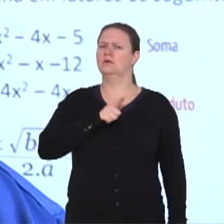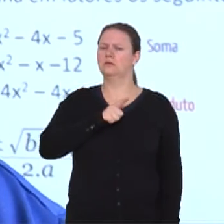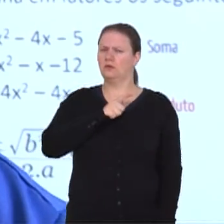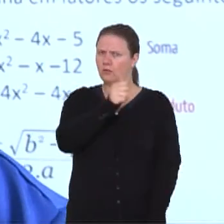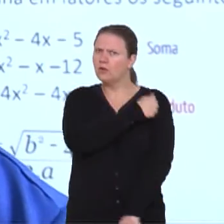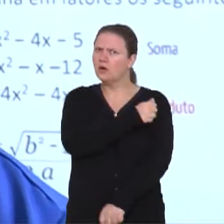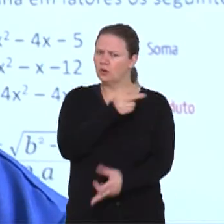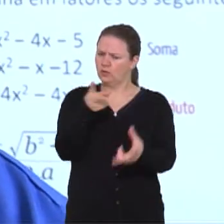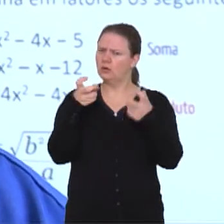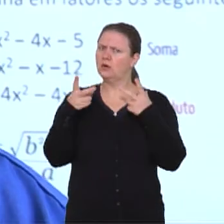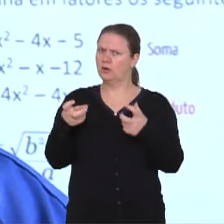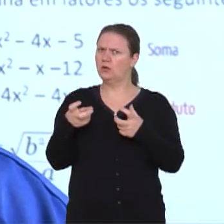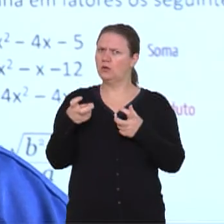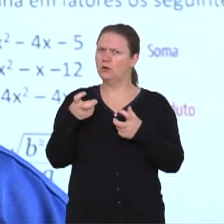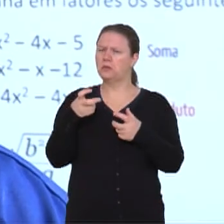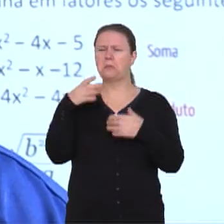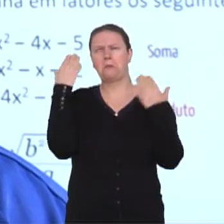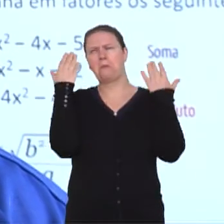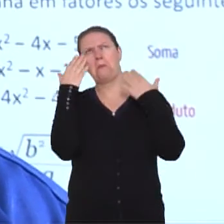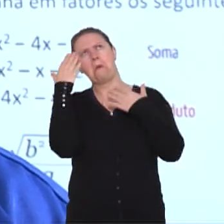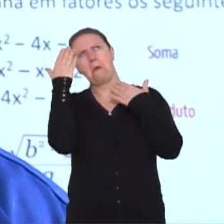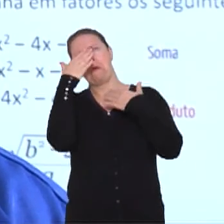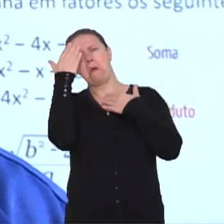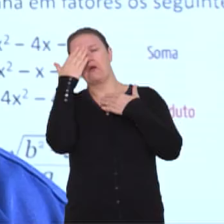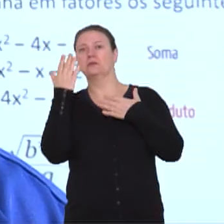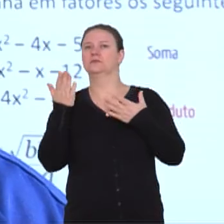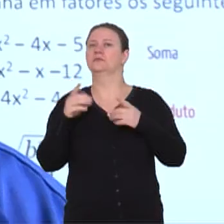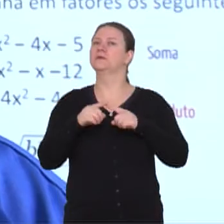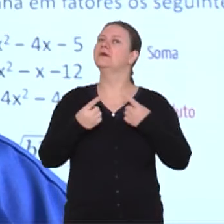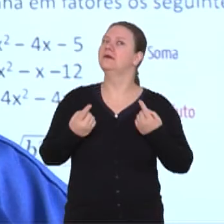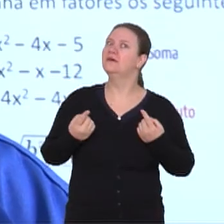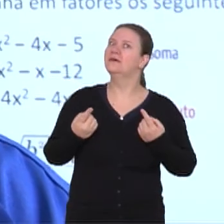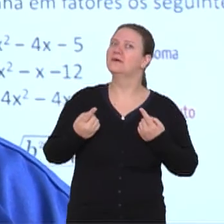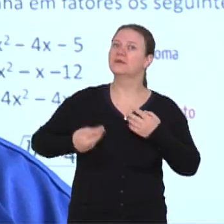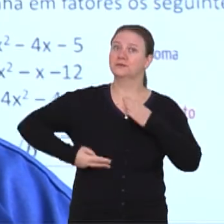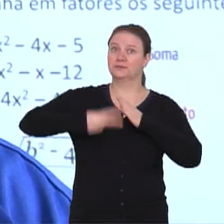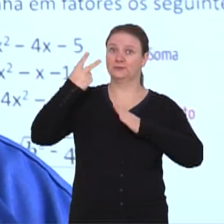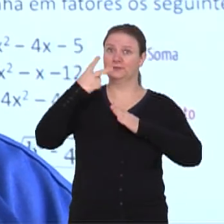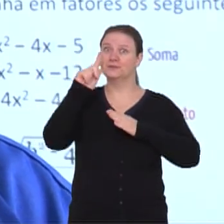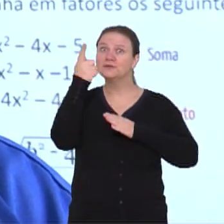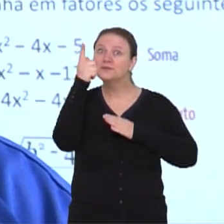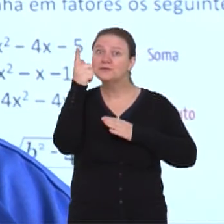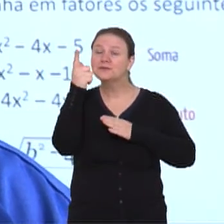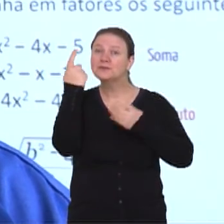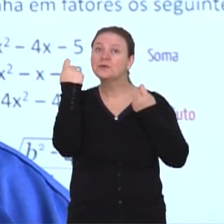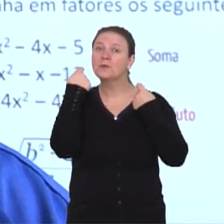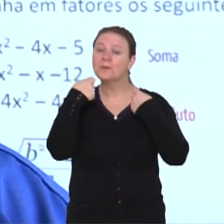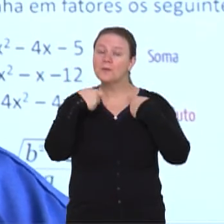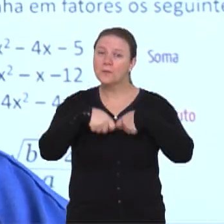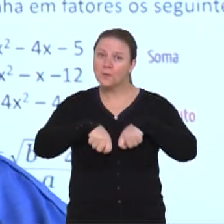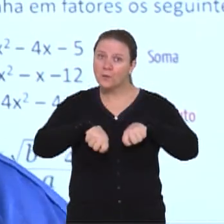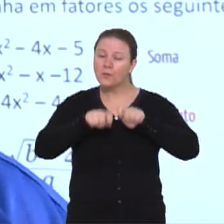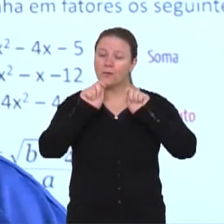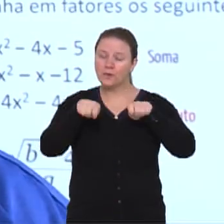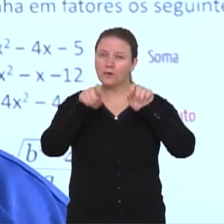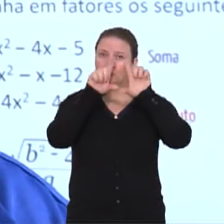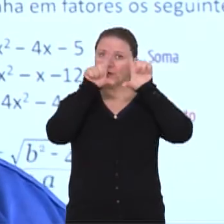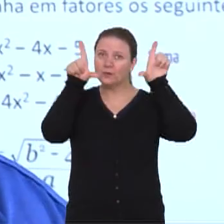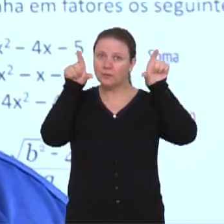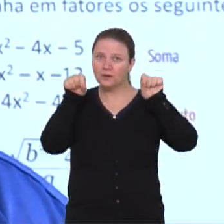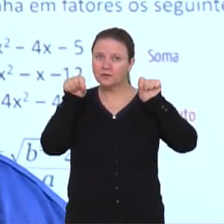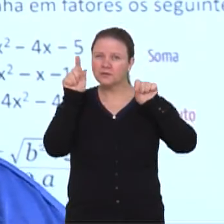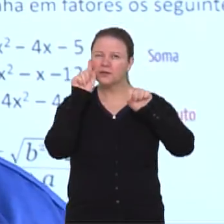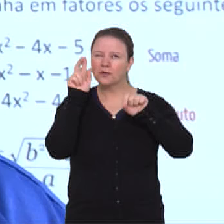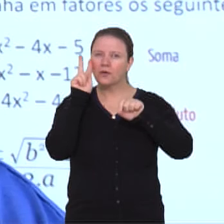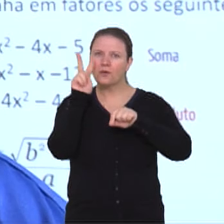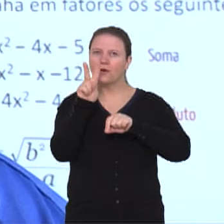muita atenção. A dica é a seguinte: resolver a equação de segundo grau pode ser por Bhaskara ou pode ser por soma e produto. Dá uma olhadinha no slide que